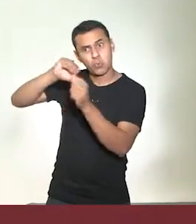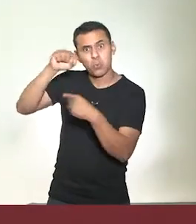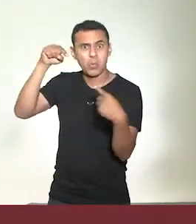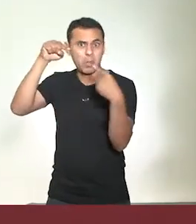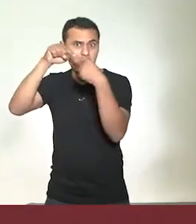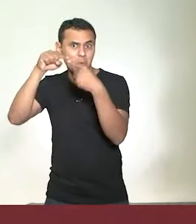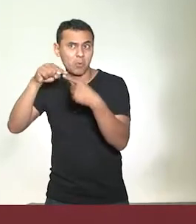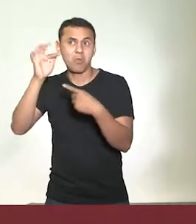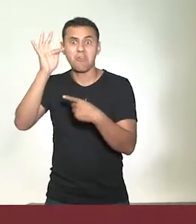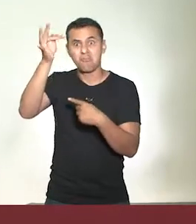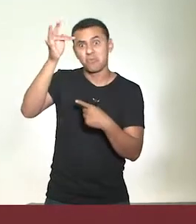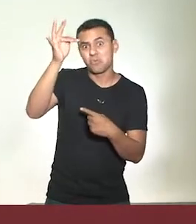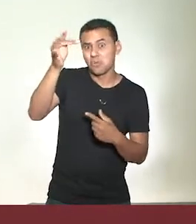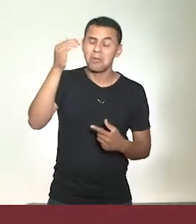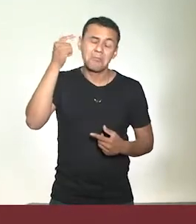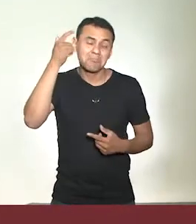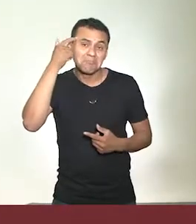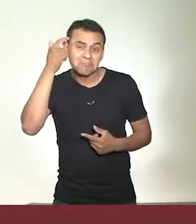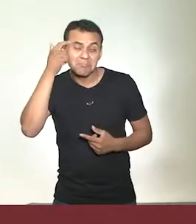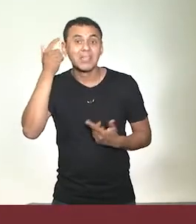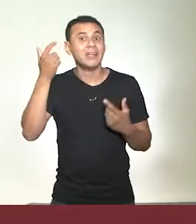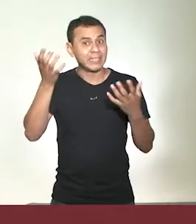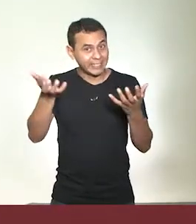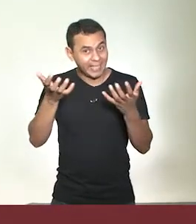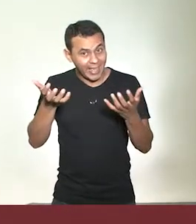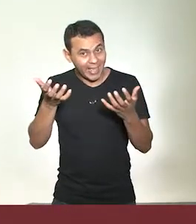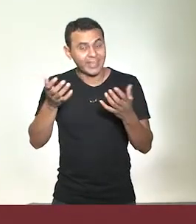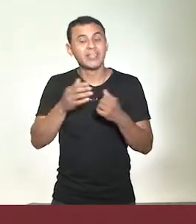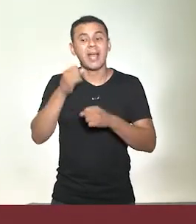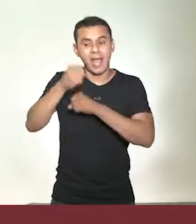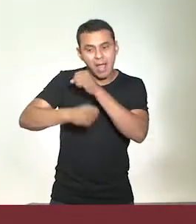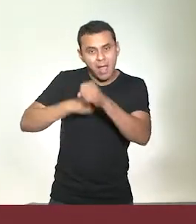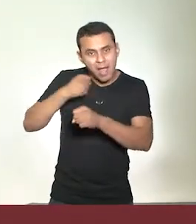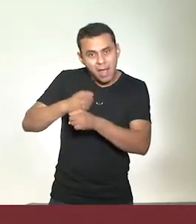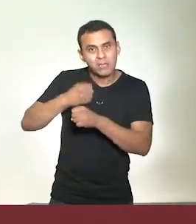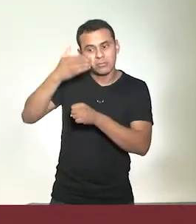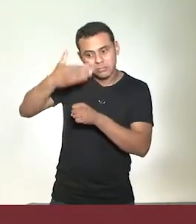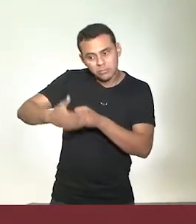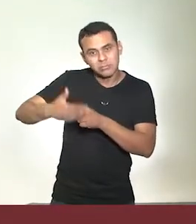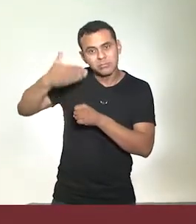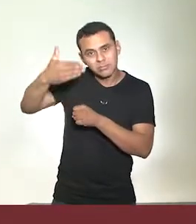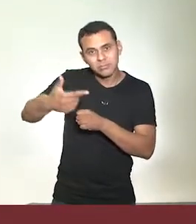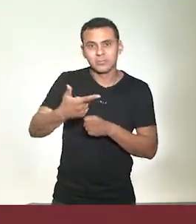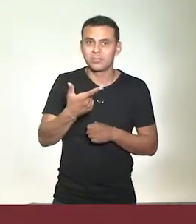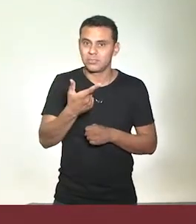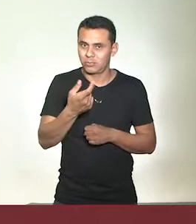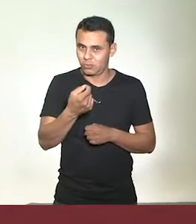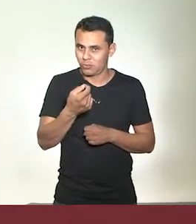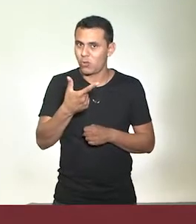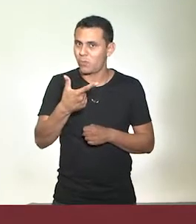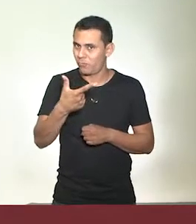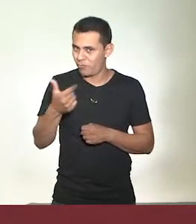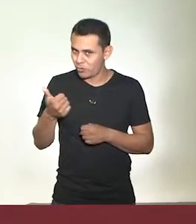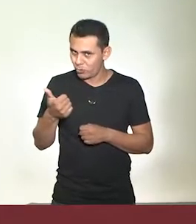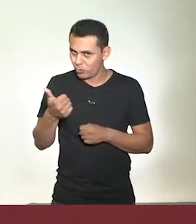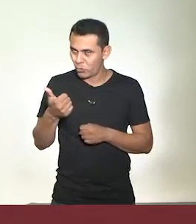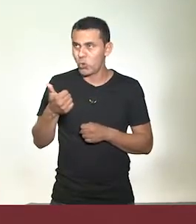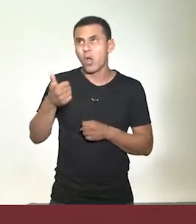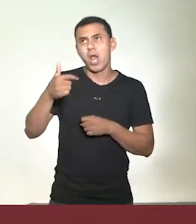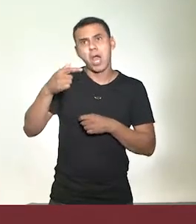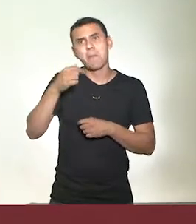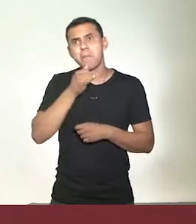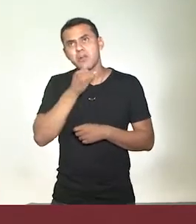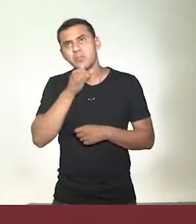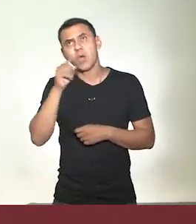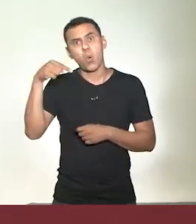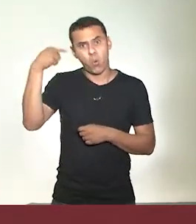aos tempos futuros então nós estamos pretendendo que a cada ano né Por exemplo nesse período mais ou